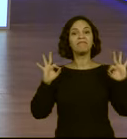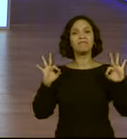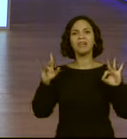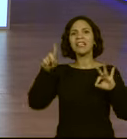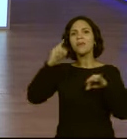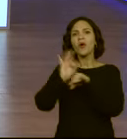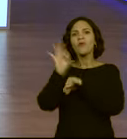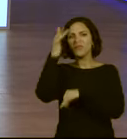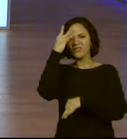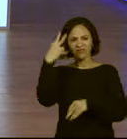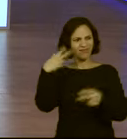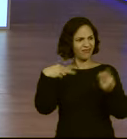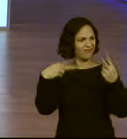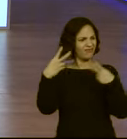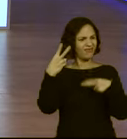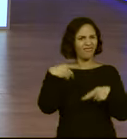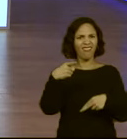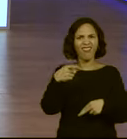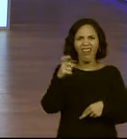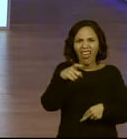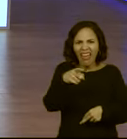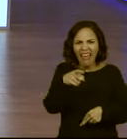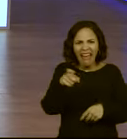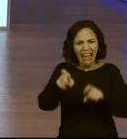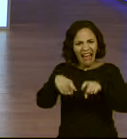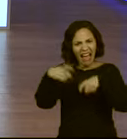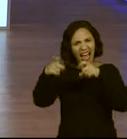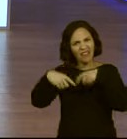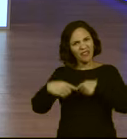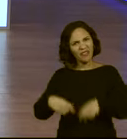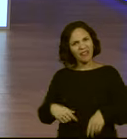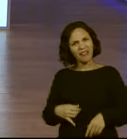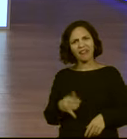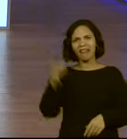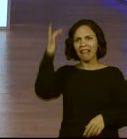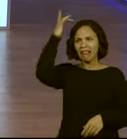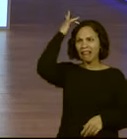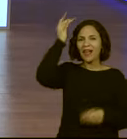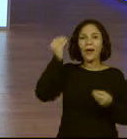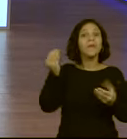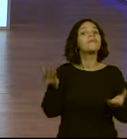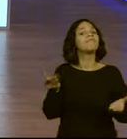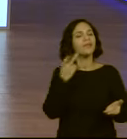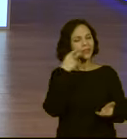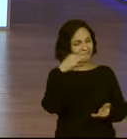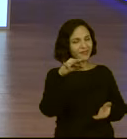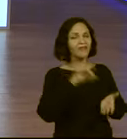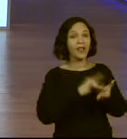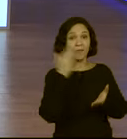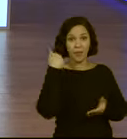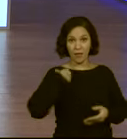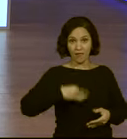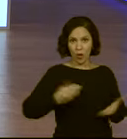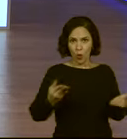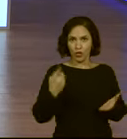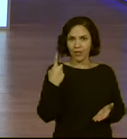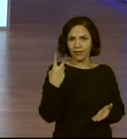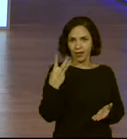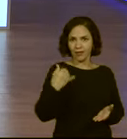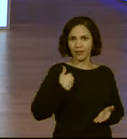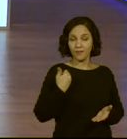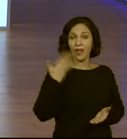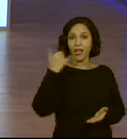futuro para nossa que coisa brega com certeza com certeza a minha filha que tem 13 anos quando tinha 7